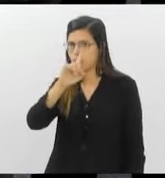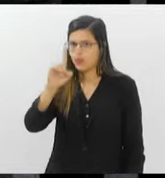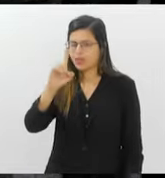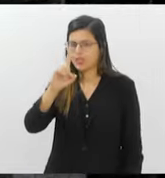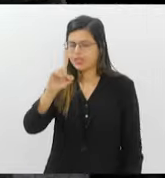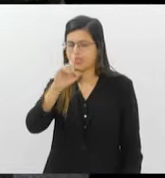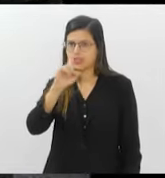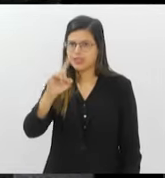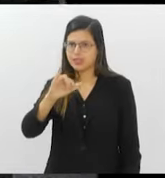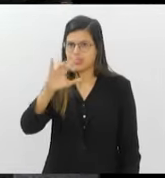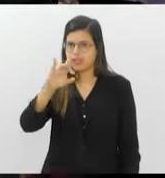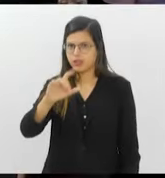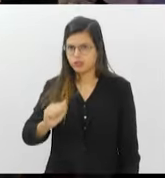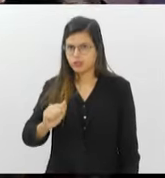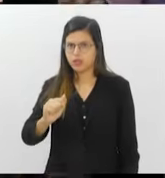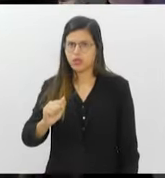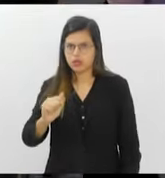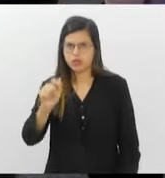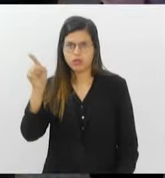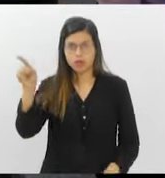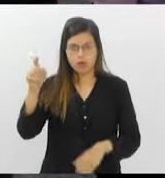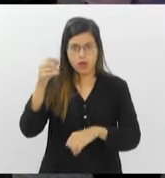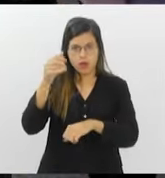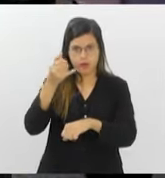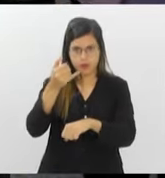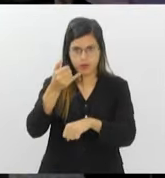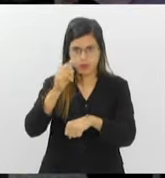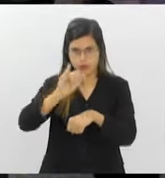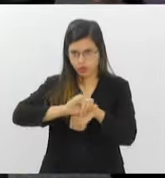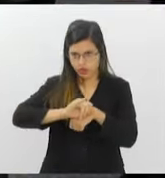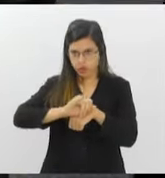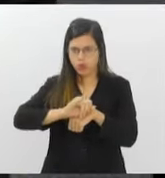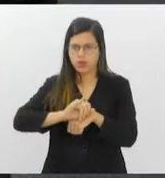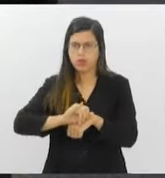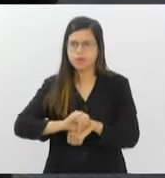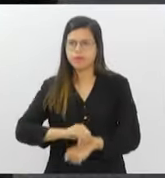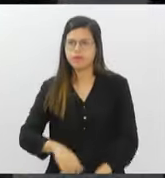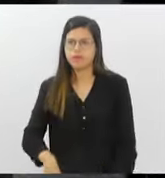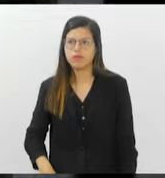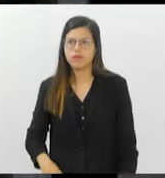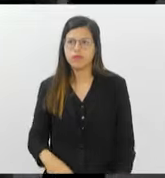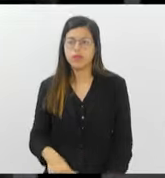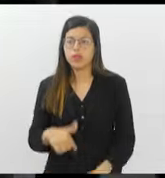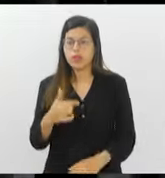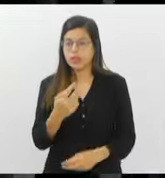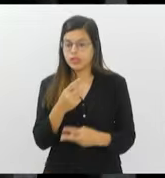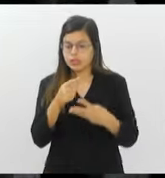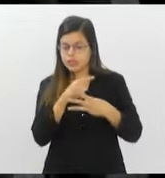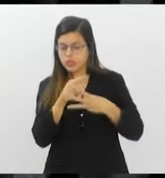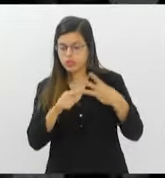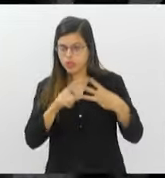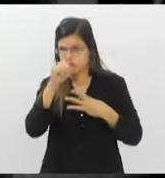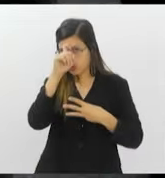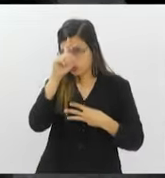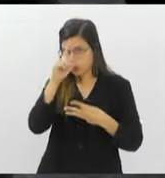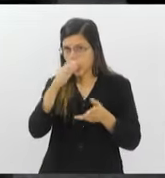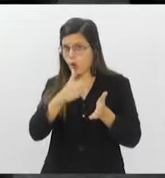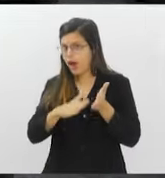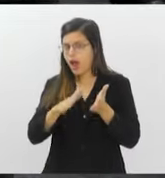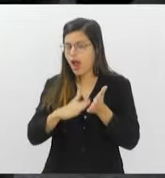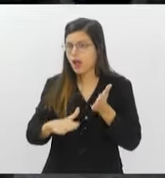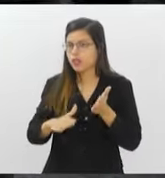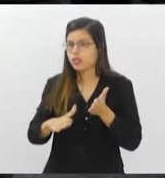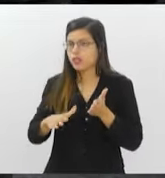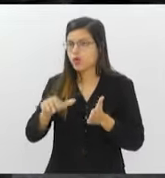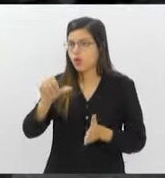Arnes, lá em Volta Redonda. Esses 3 hospitais juntos, eles gastam aproximadamente